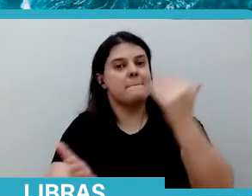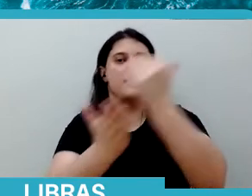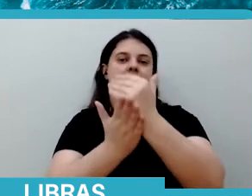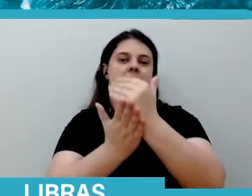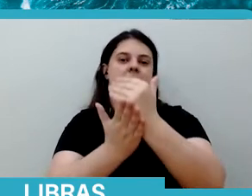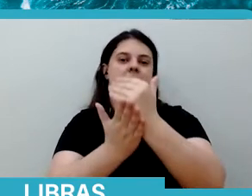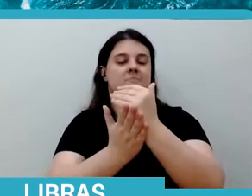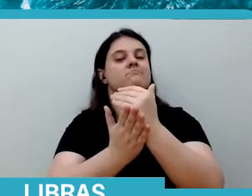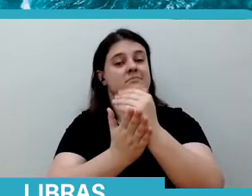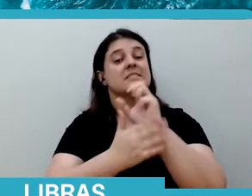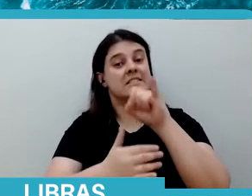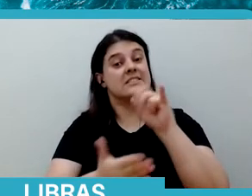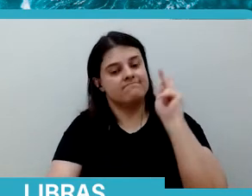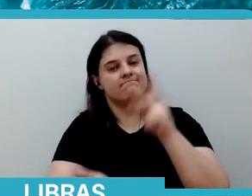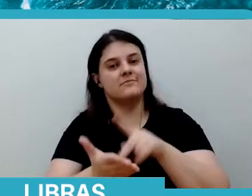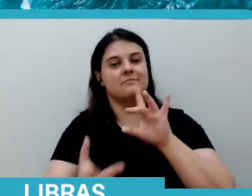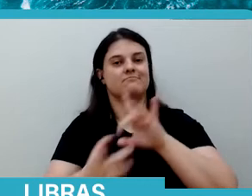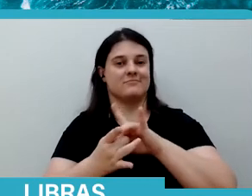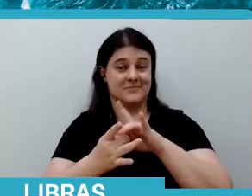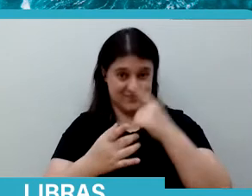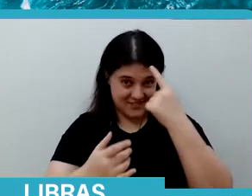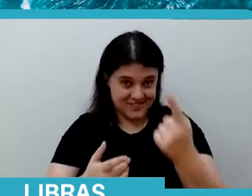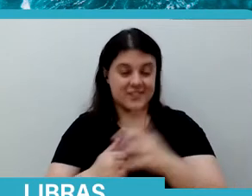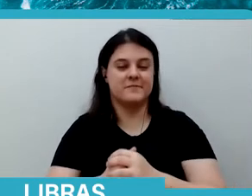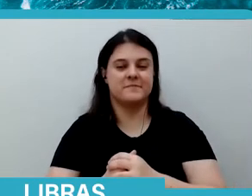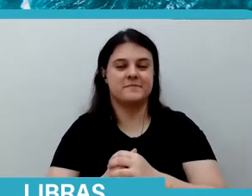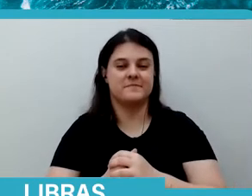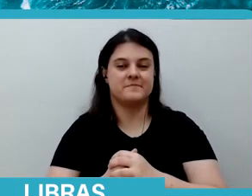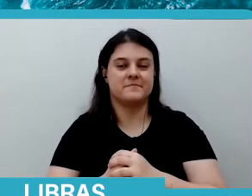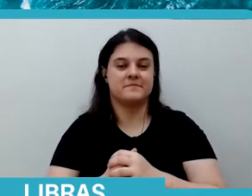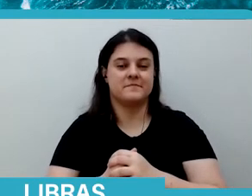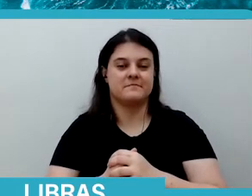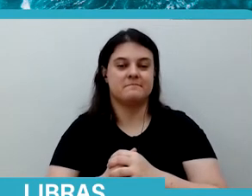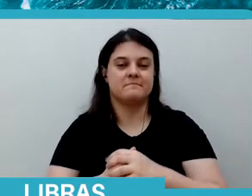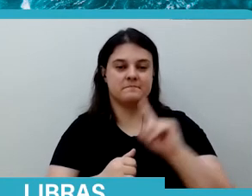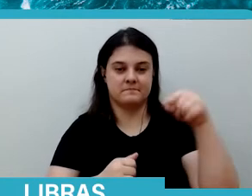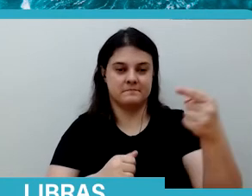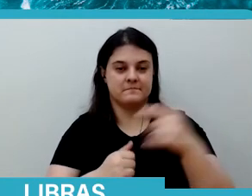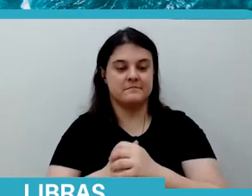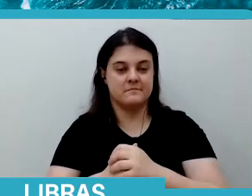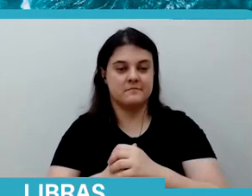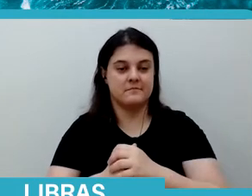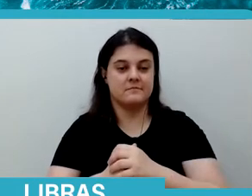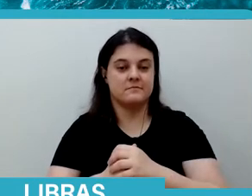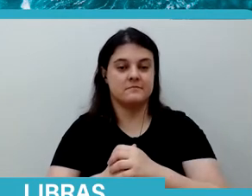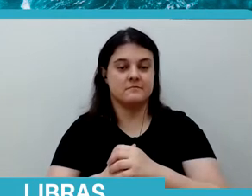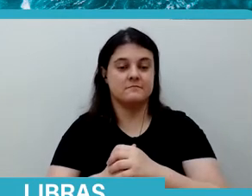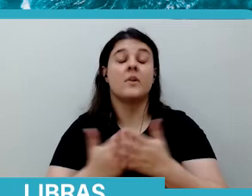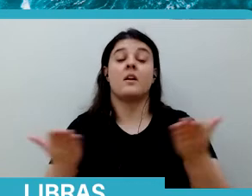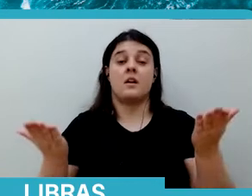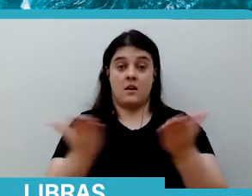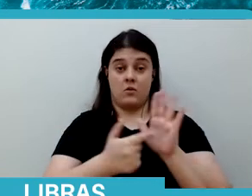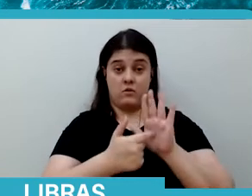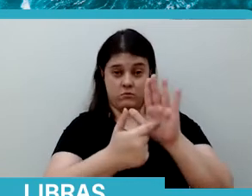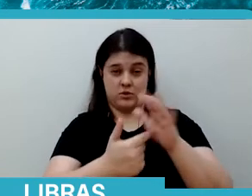do que do que você tinha planejado lá no colégio pode passar Tá bom